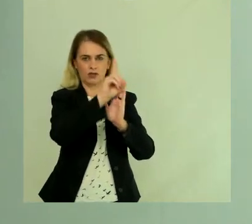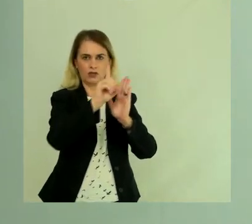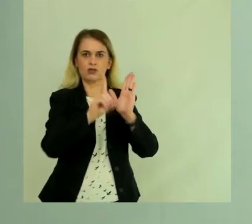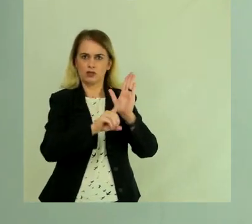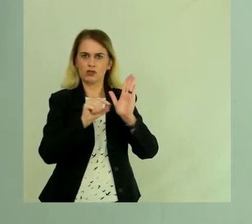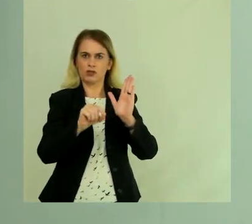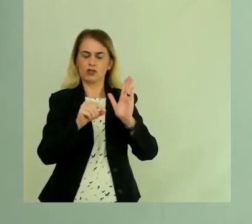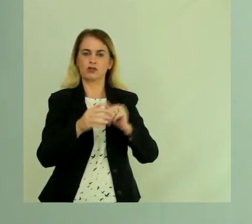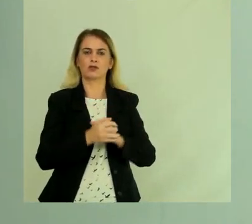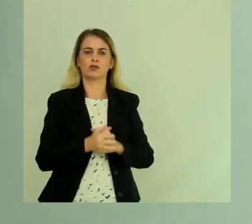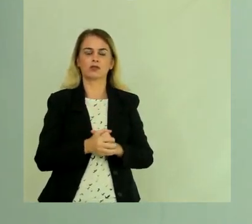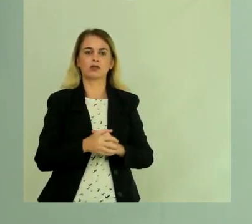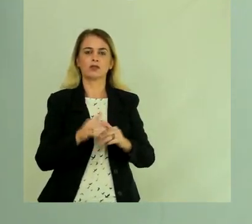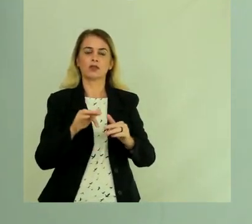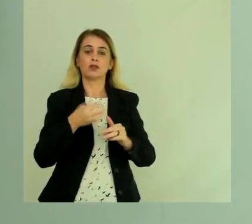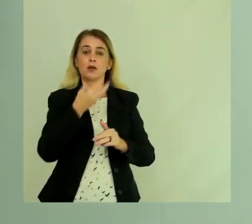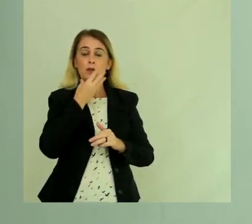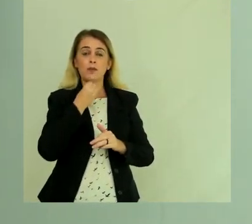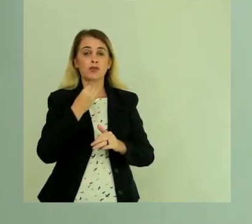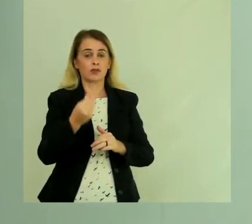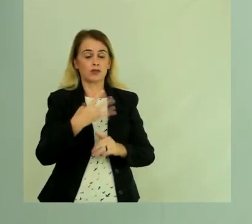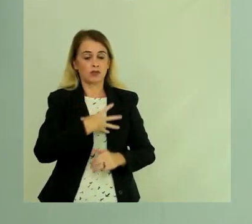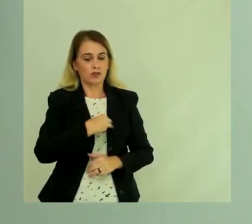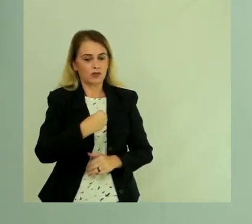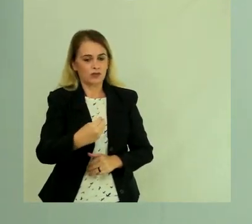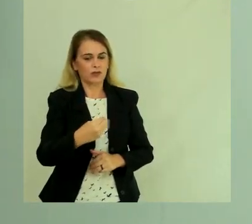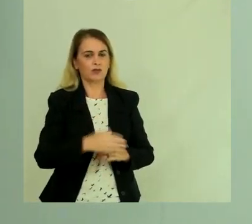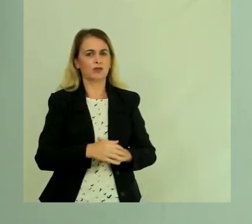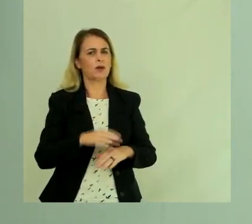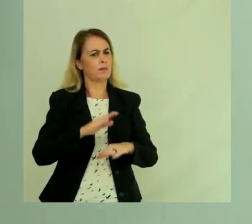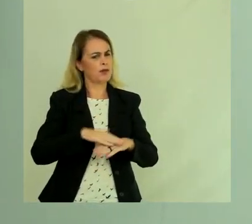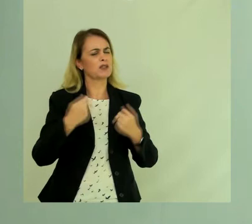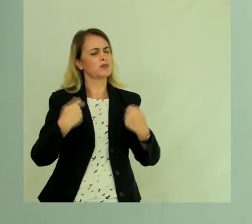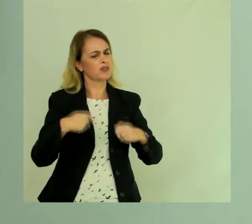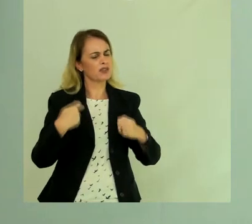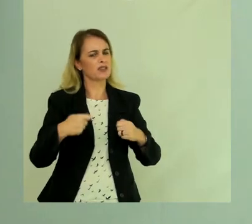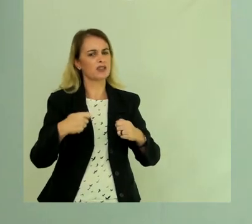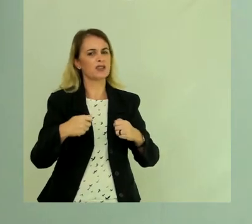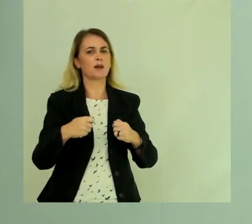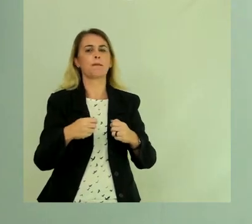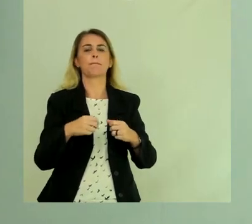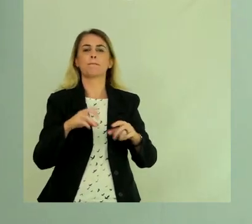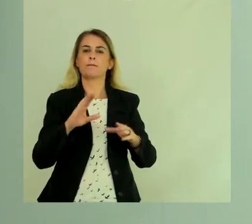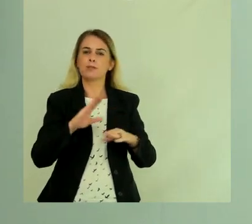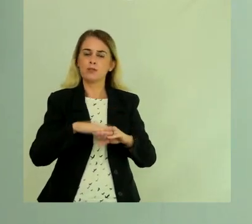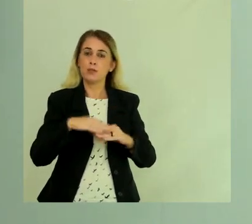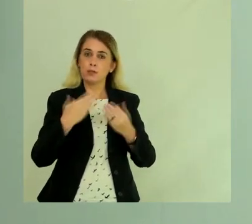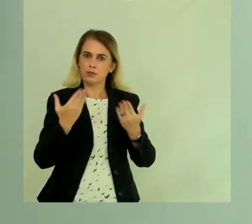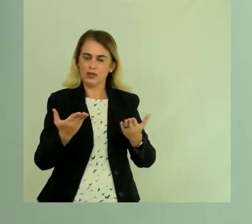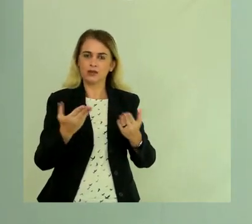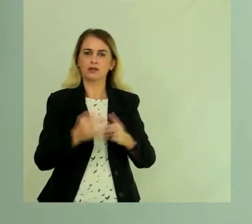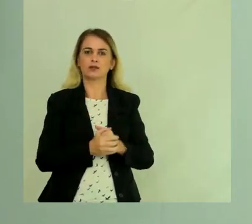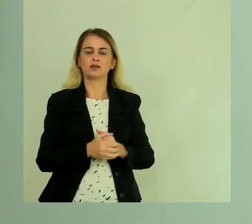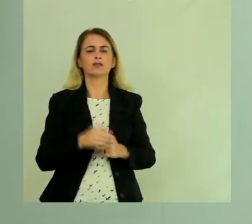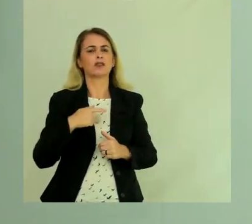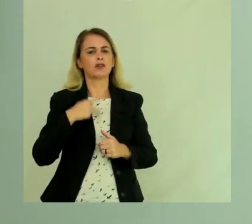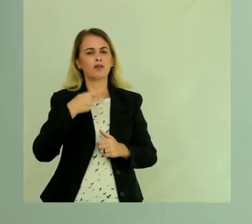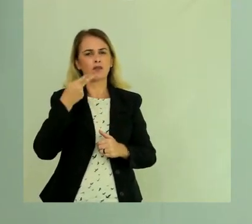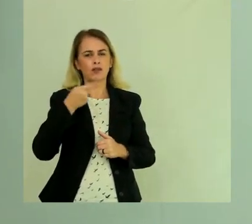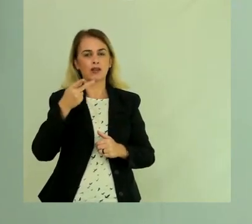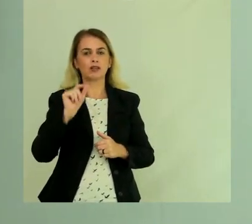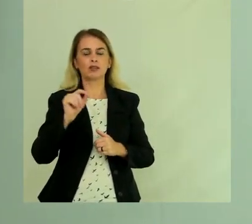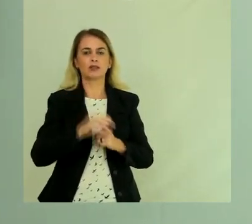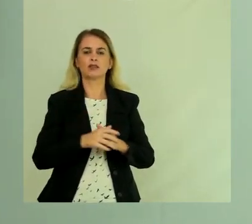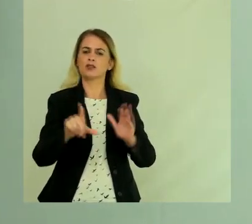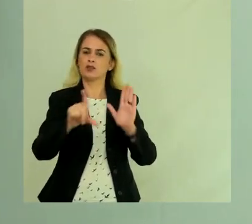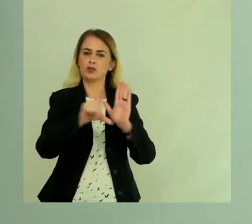para os seus filhos. Mas ainda há muito a que se fazer. Eu falo, né, e nós podemos perceber que nós